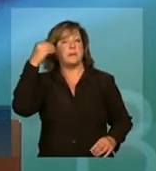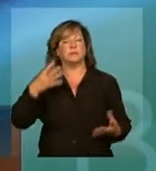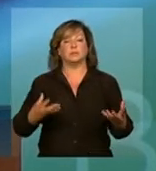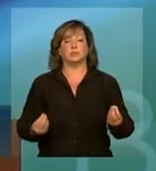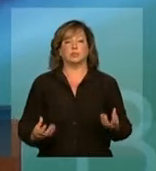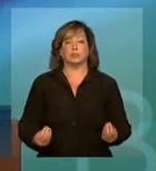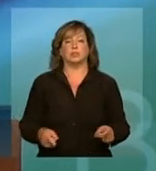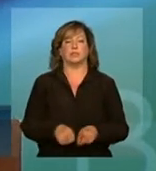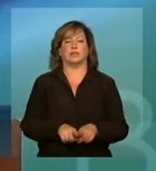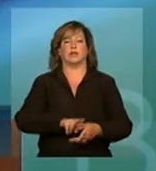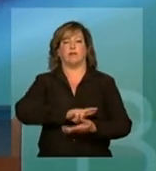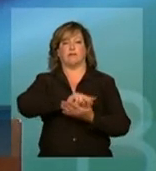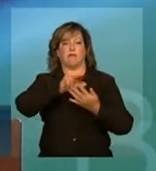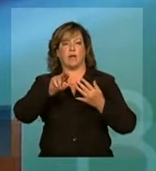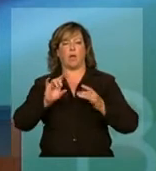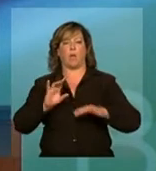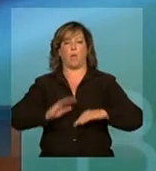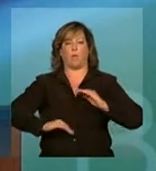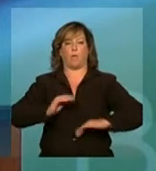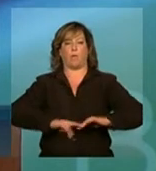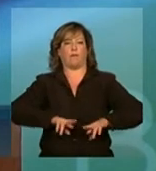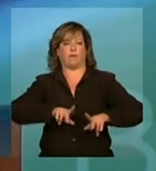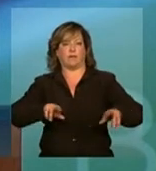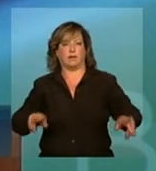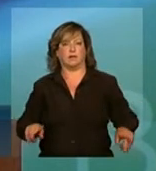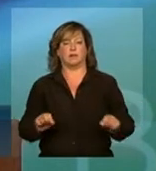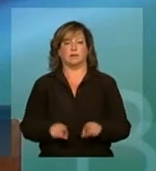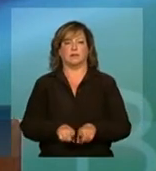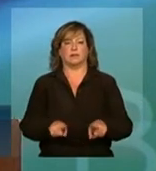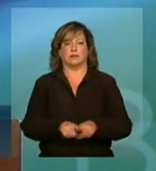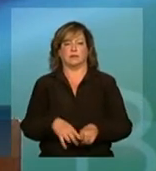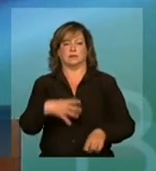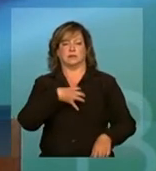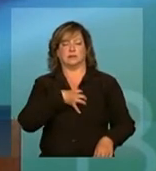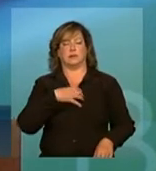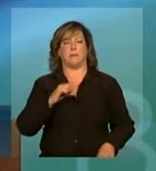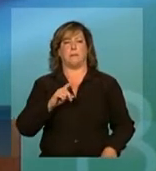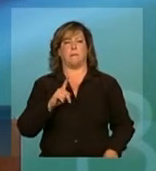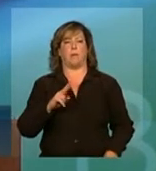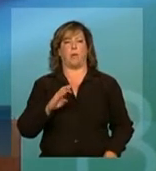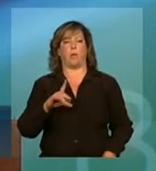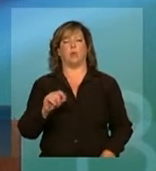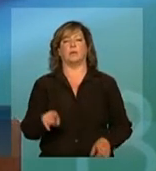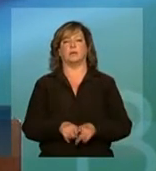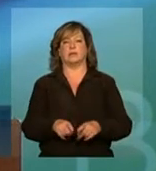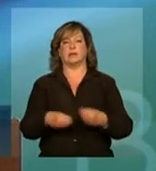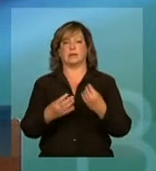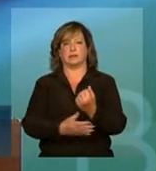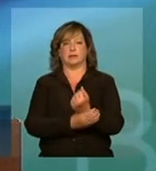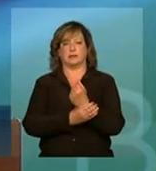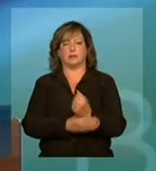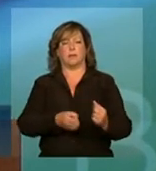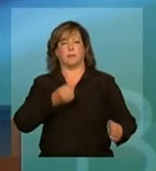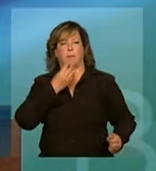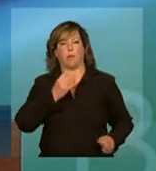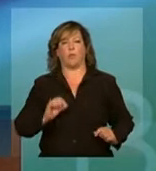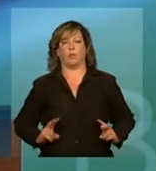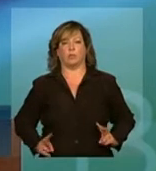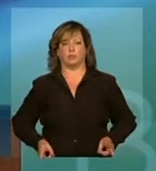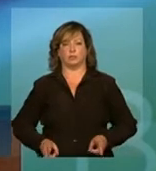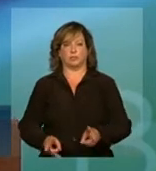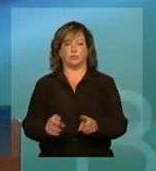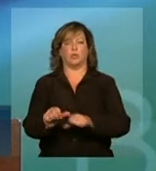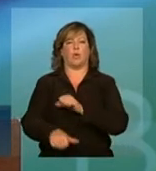mais diversas qualificações profissionais, com perfil generalista e espírito público, e que assegura uma equilibrada dose de continuidade e